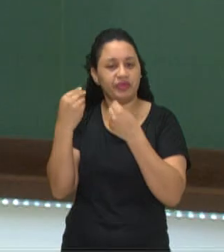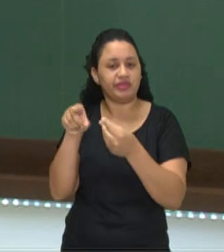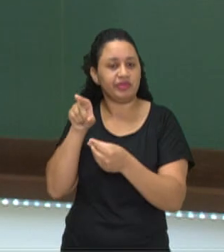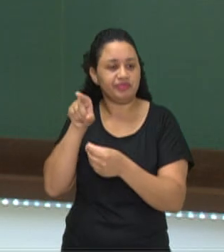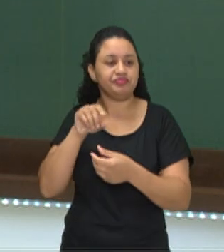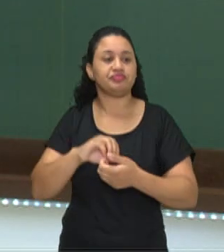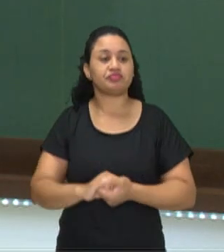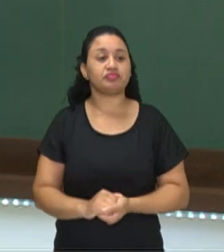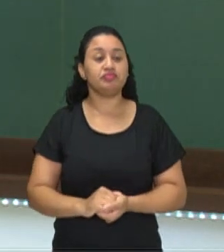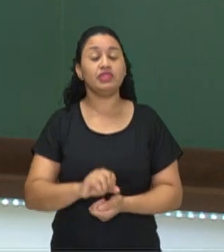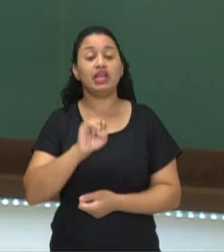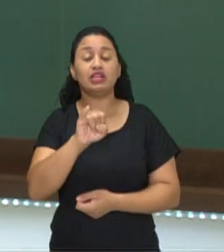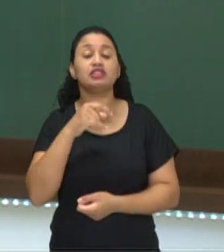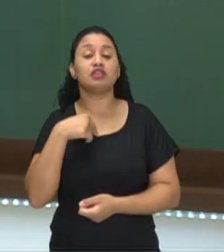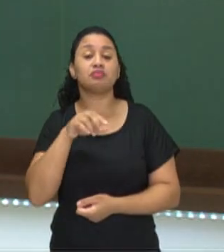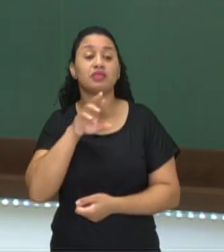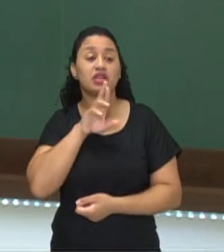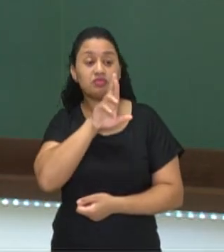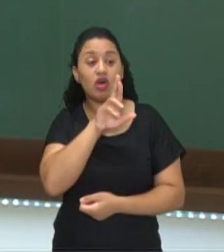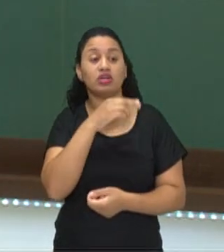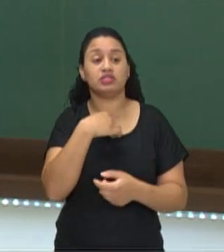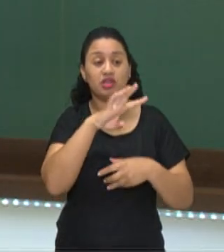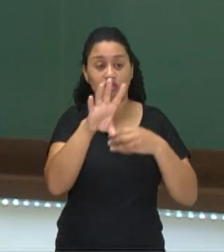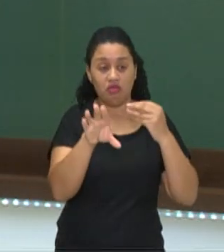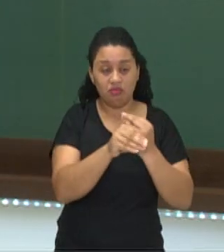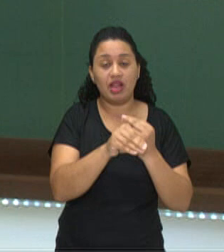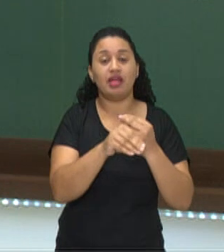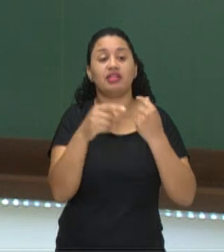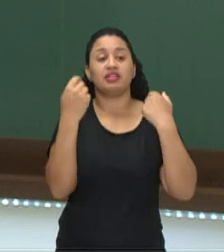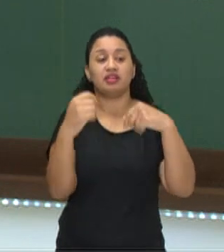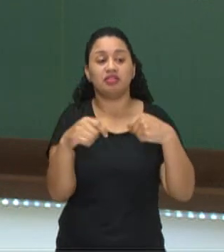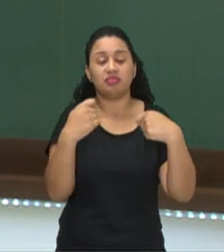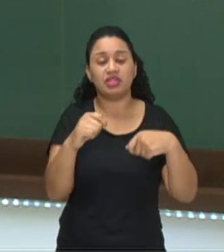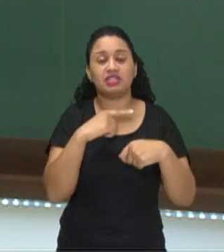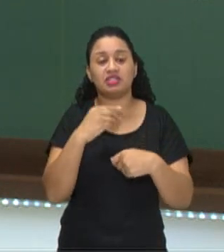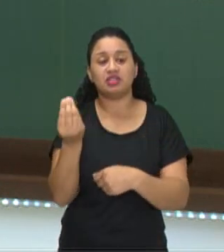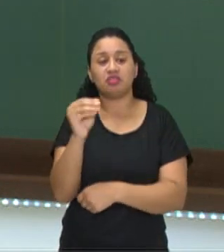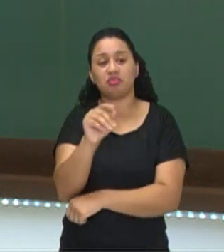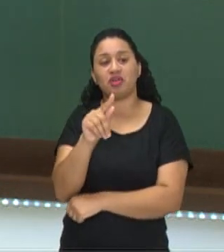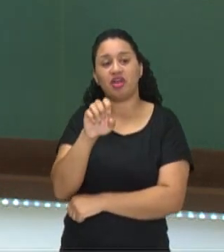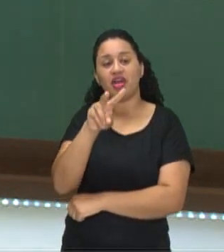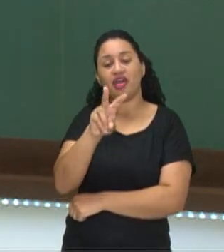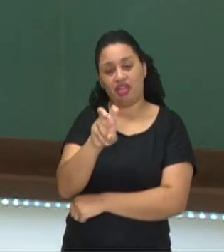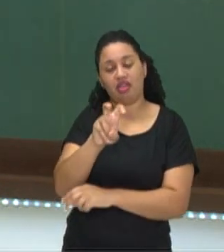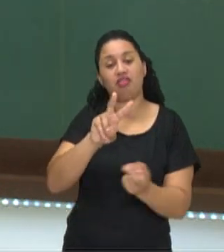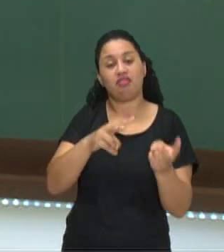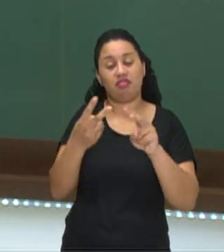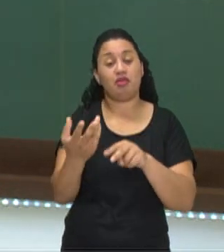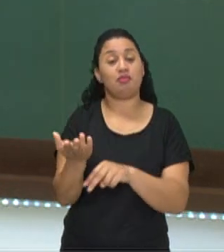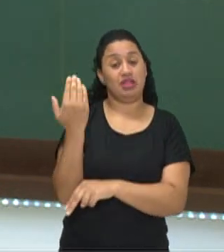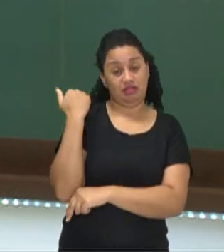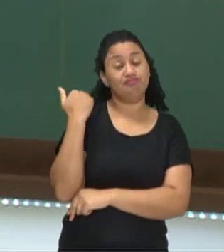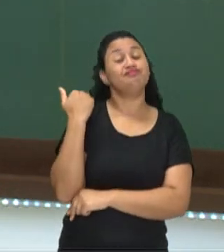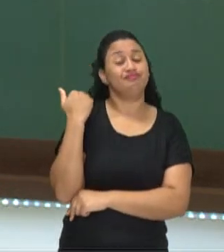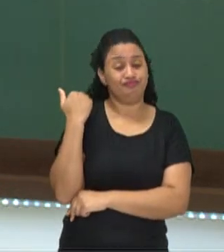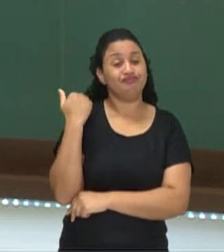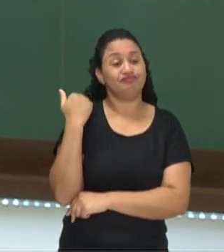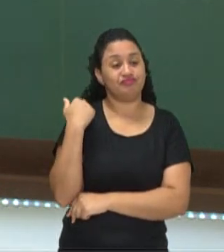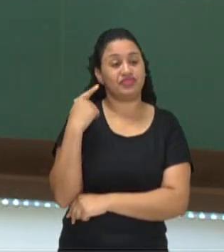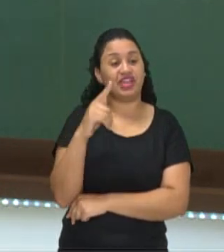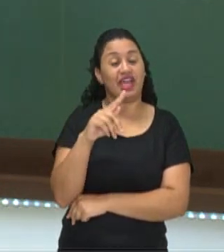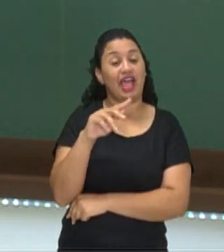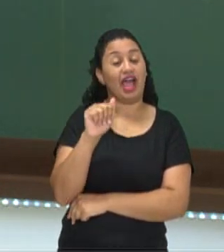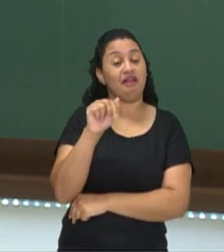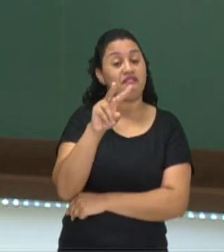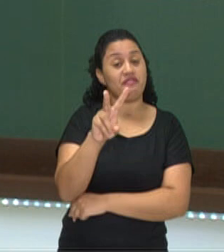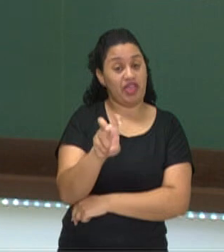Se você está dando uma resposta afirmativa completa, você precisa então conjugar o verbo para o passado. Give,